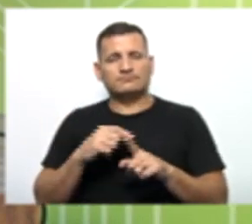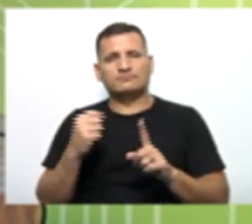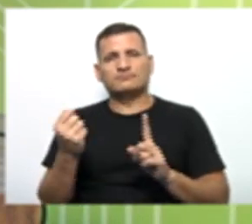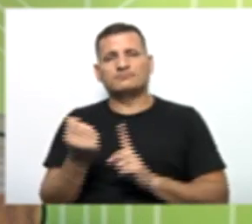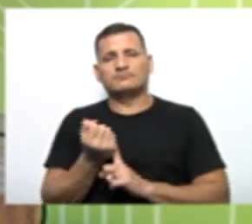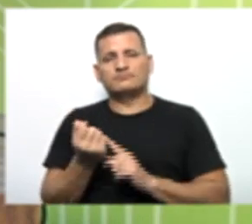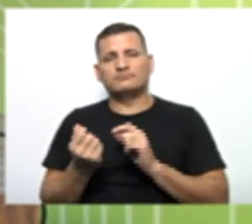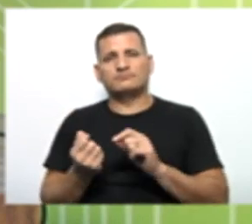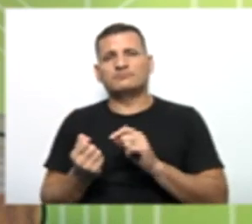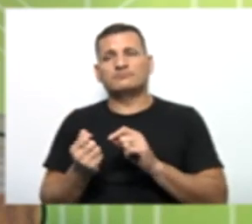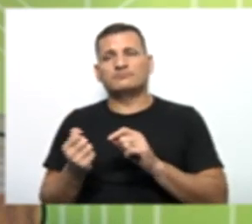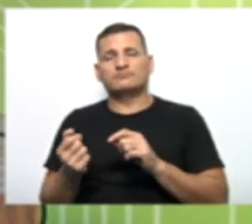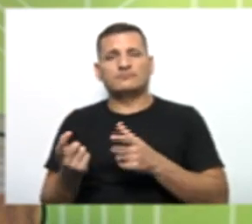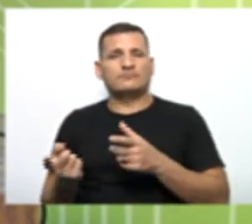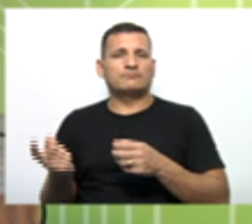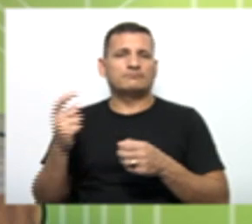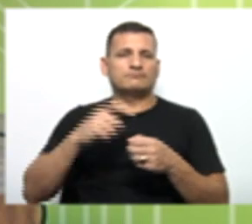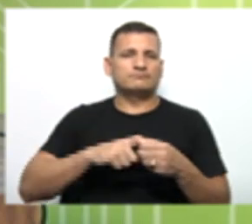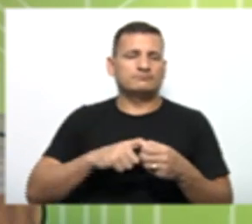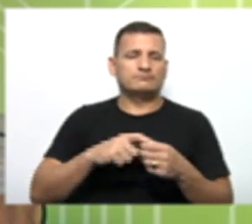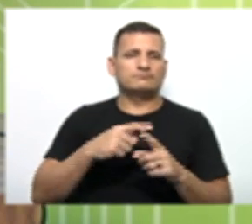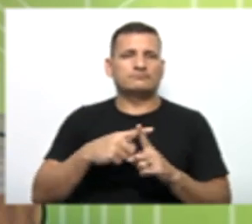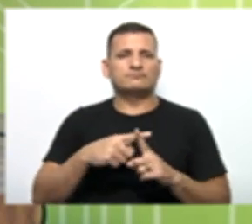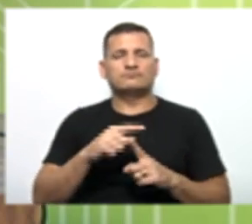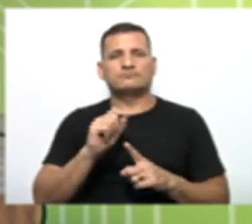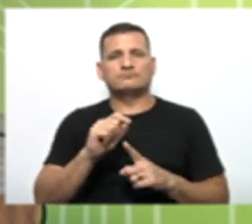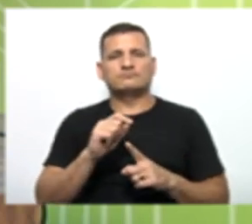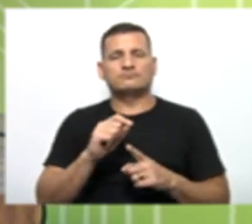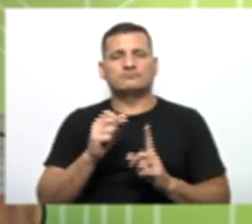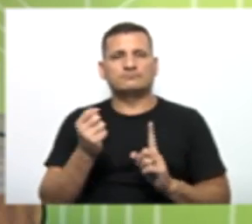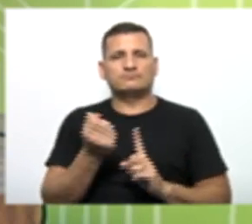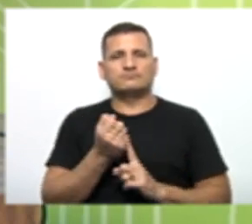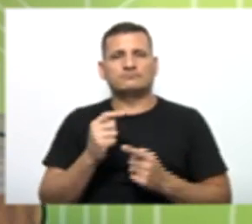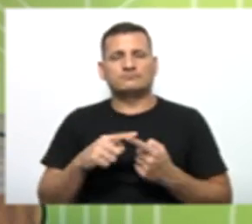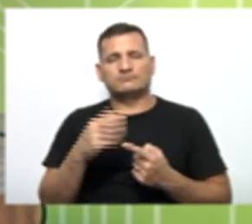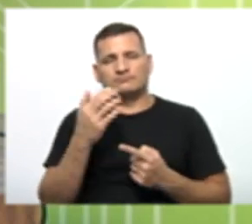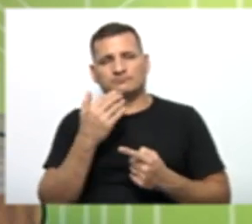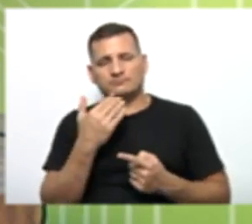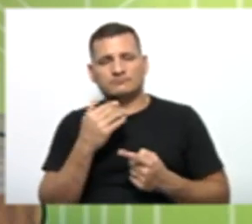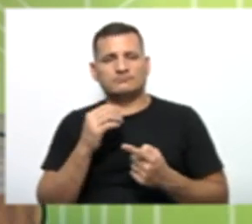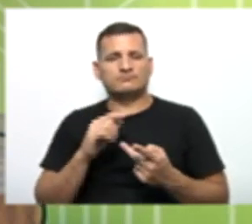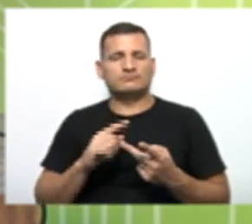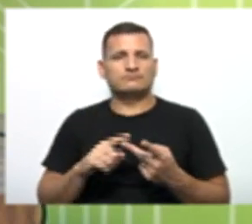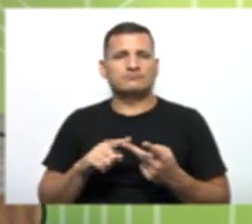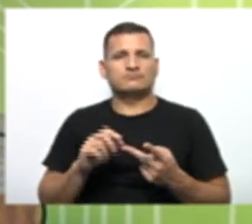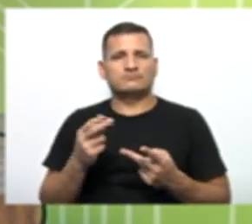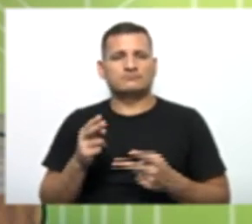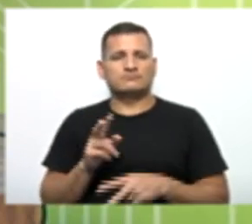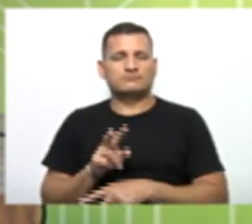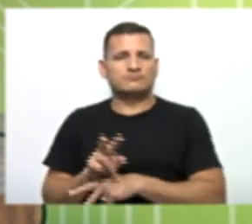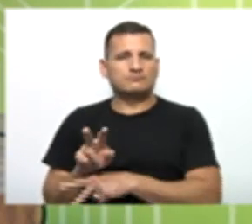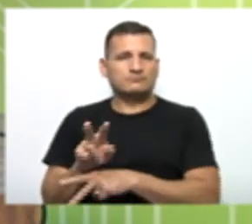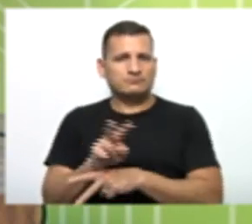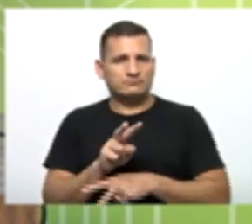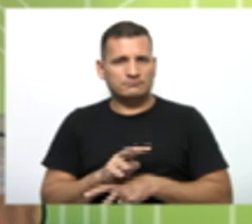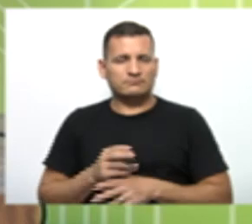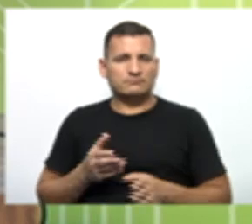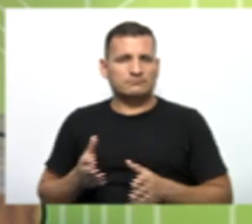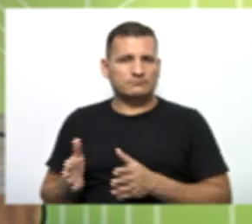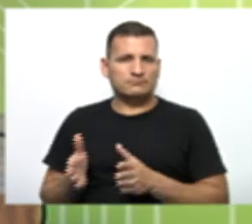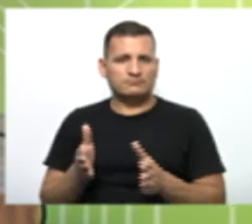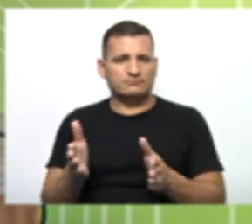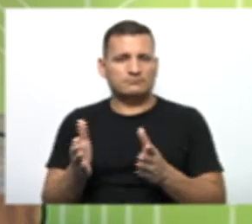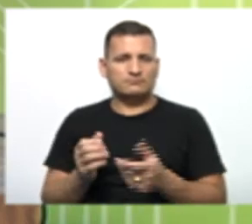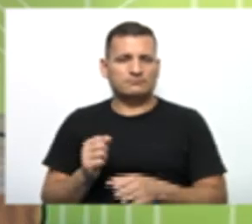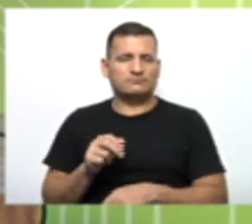retorno para toda a sociedade, seja através dos alimentos que é produzido, ou através da preservação de algum rio, através da